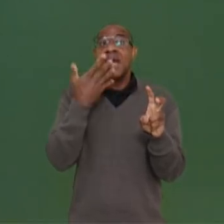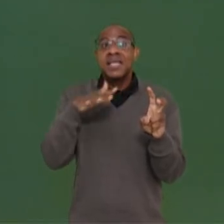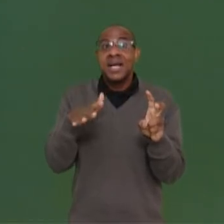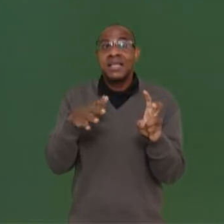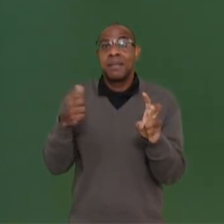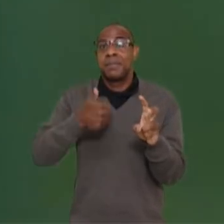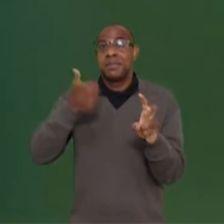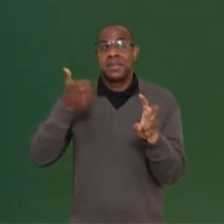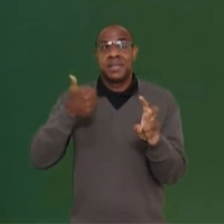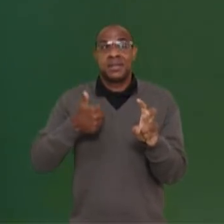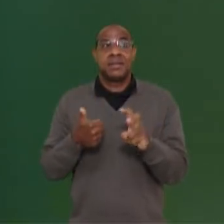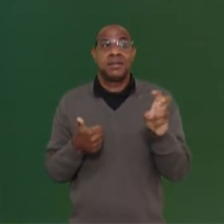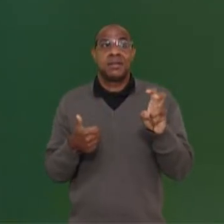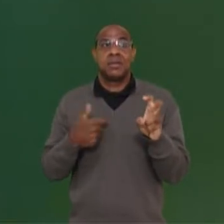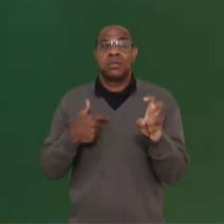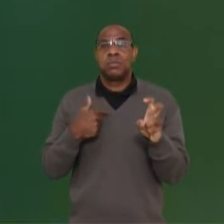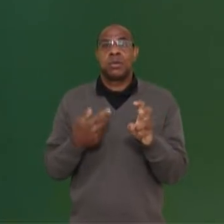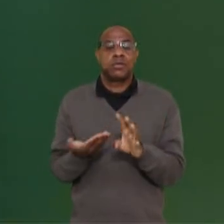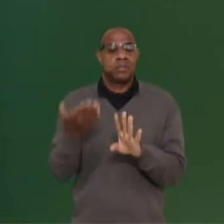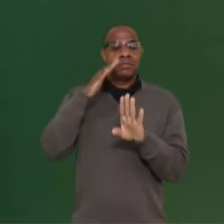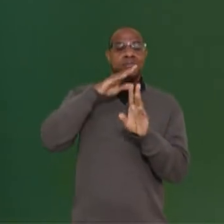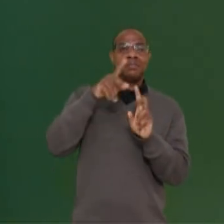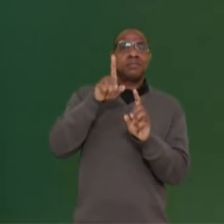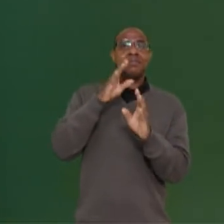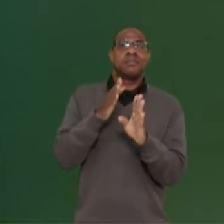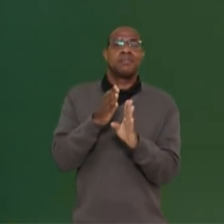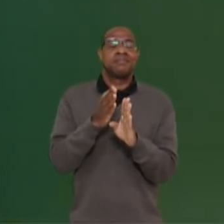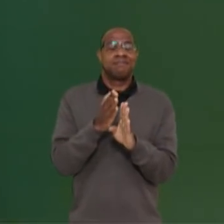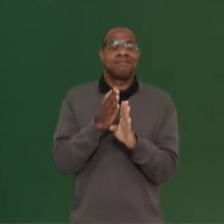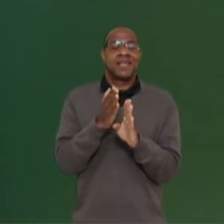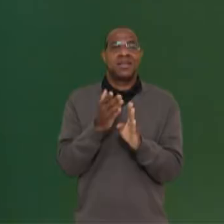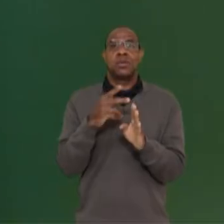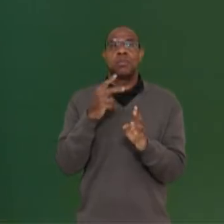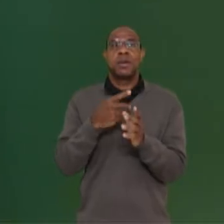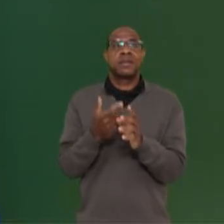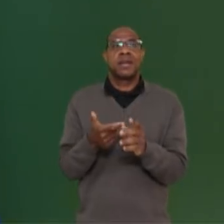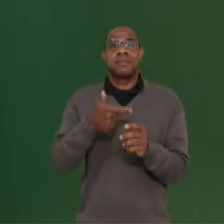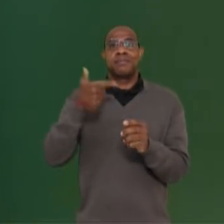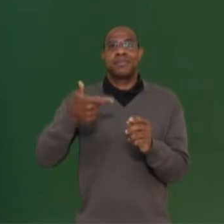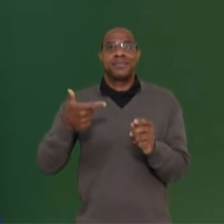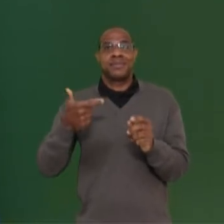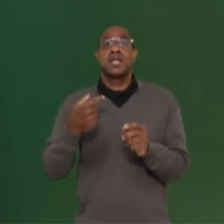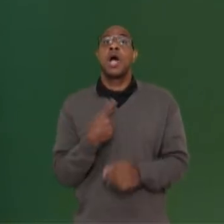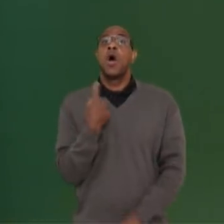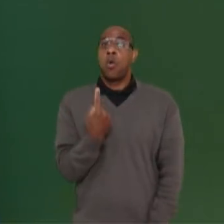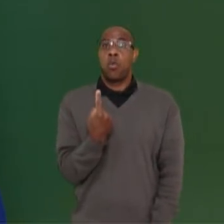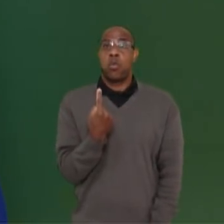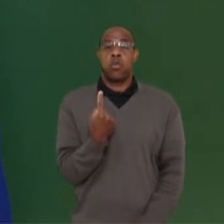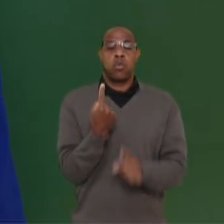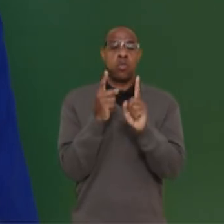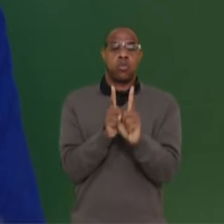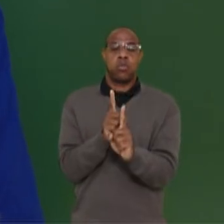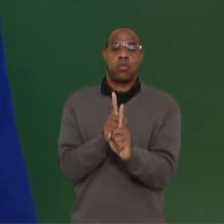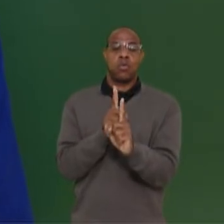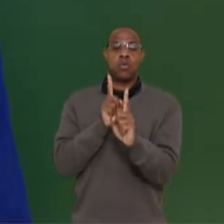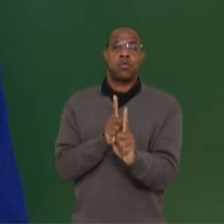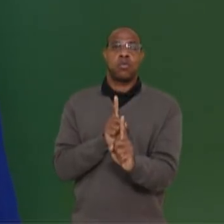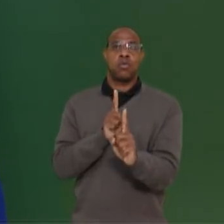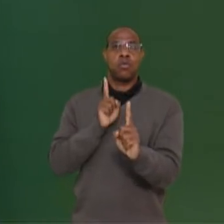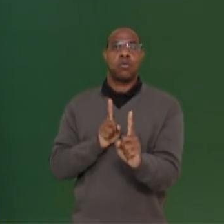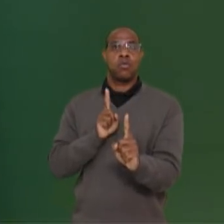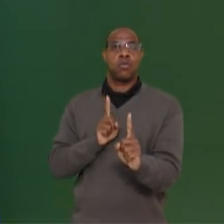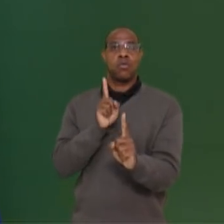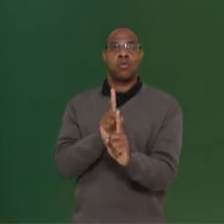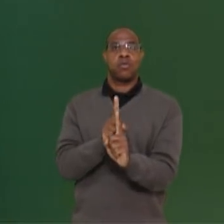primeiro lugar da fila, ela não pode estar no segundo lugar ao mesmo tempo. Tá? Ela só ocupa um lugar na fila. Então, a partir do momento que eu escolhi ela